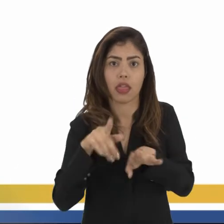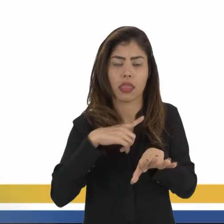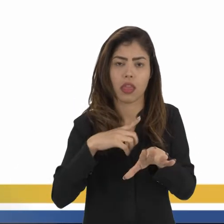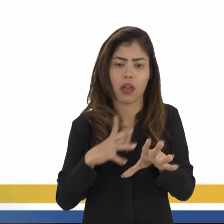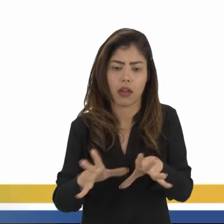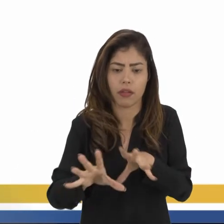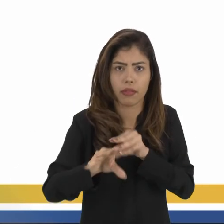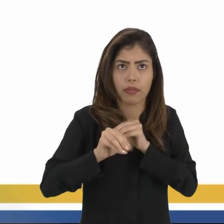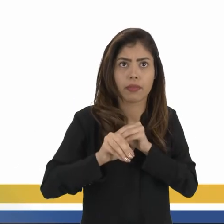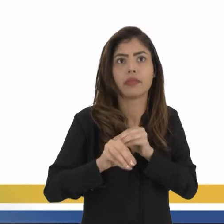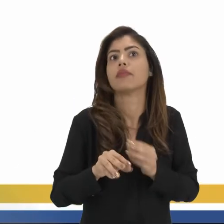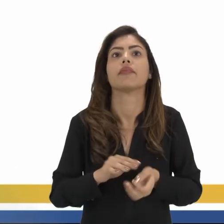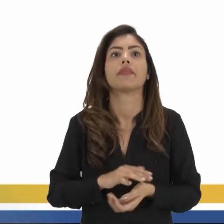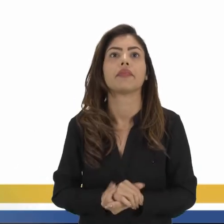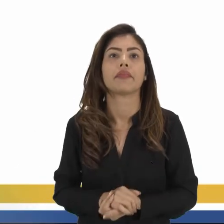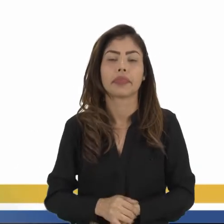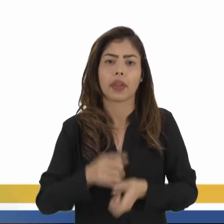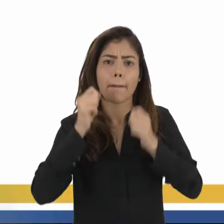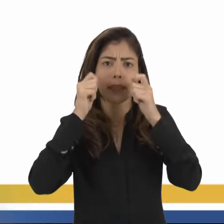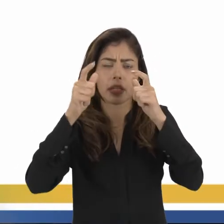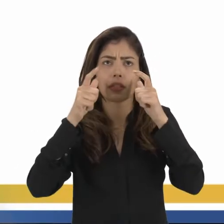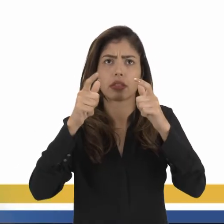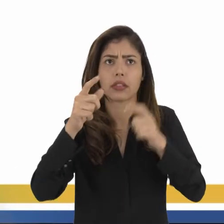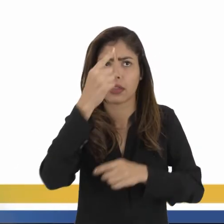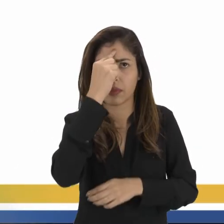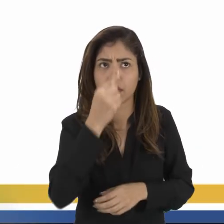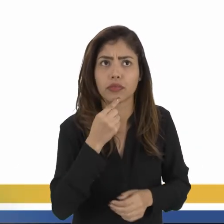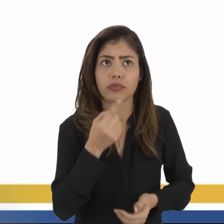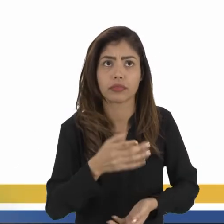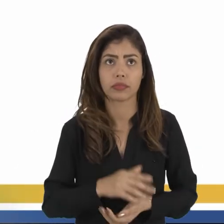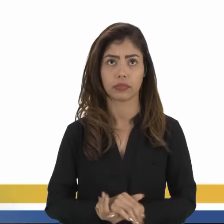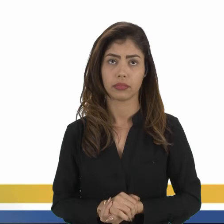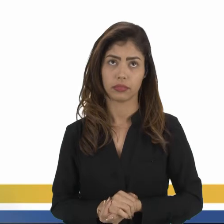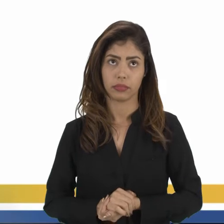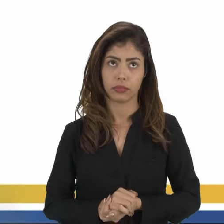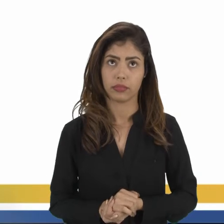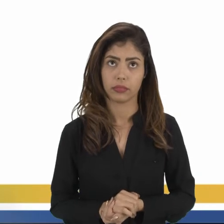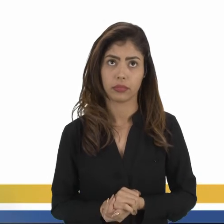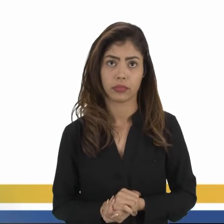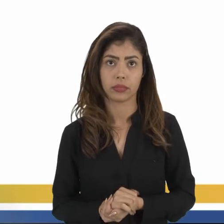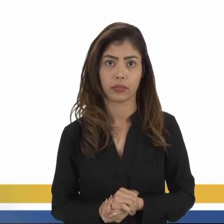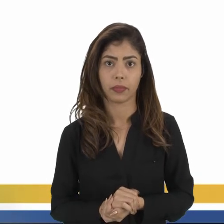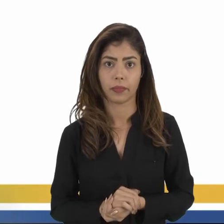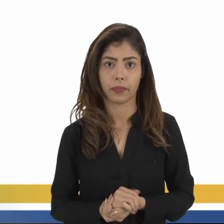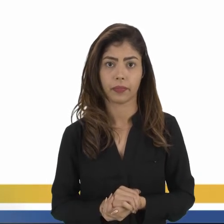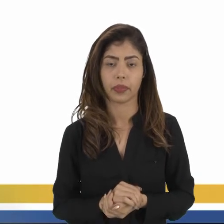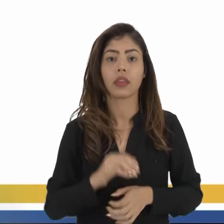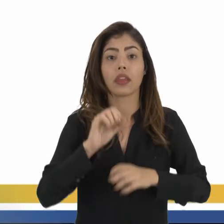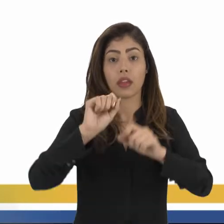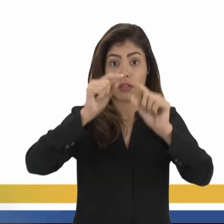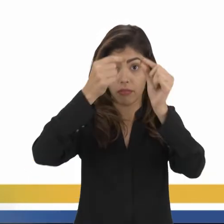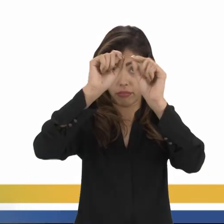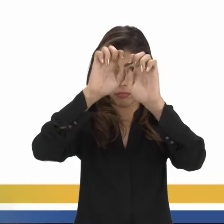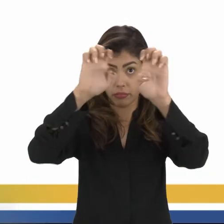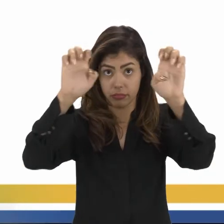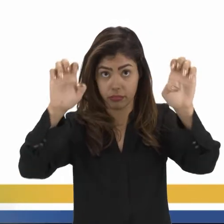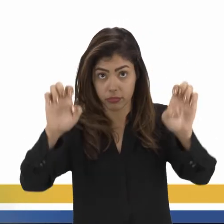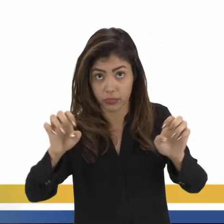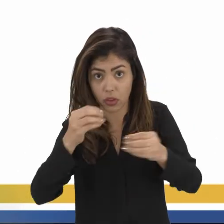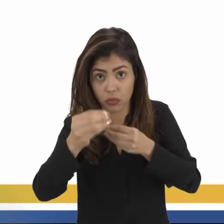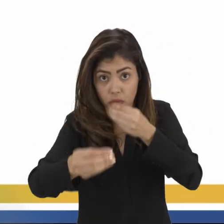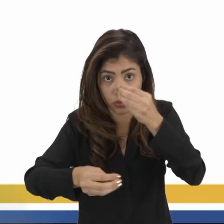uma contração. Observem a imagem. Essa imagem é esquemática de como